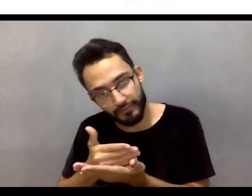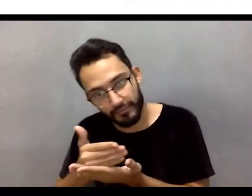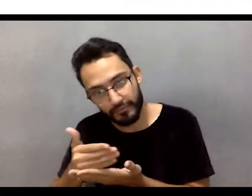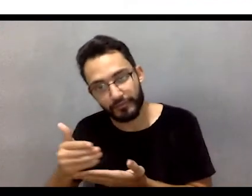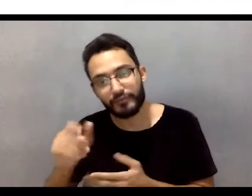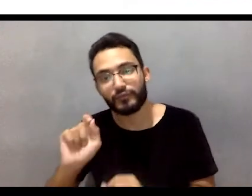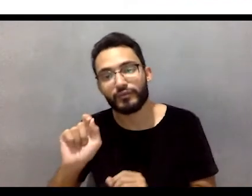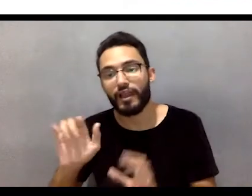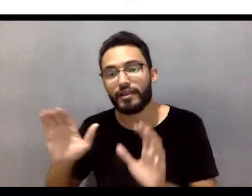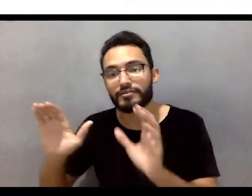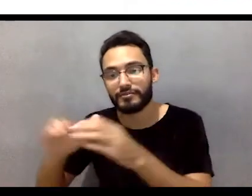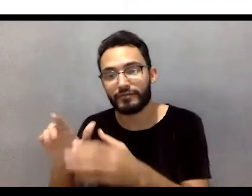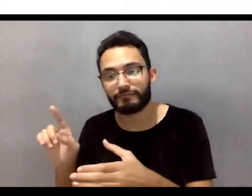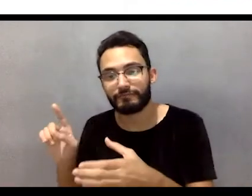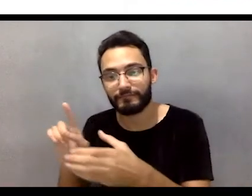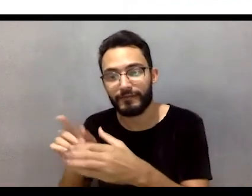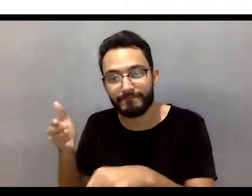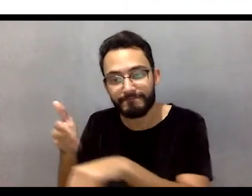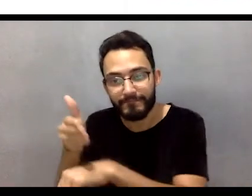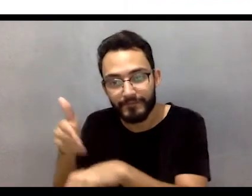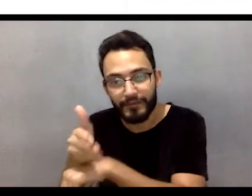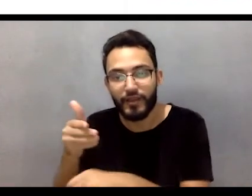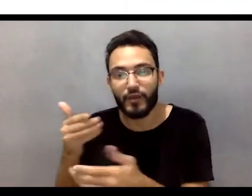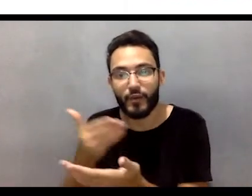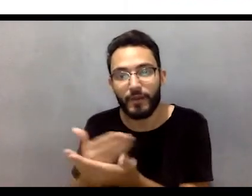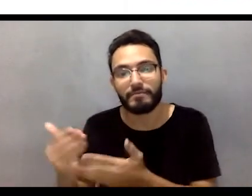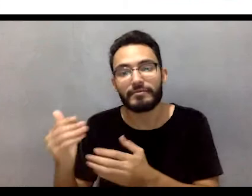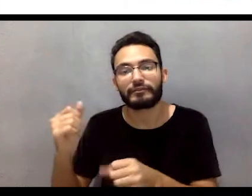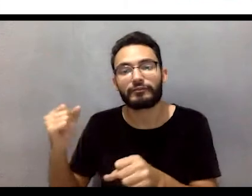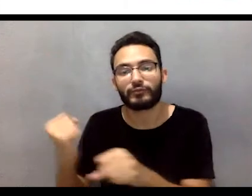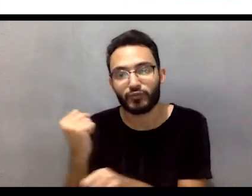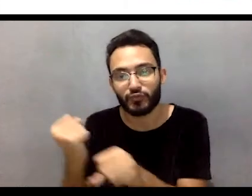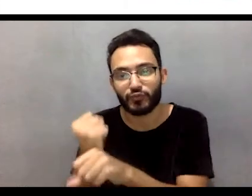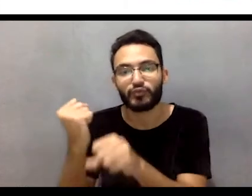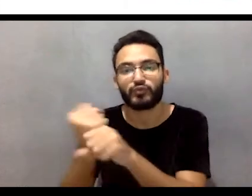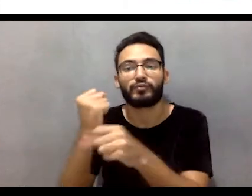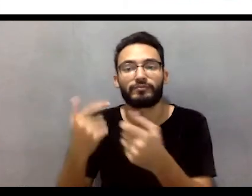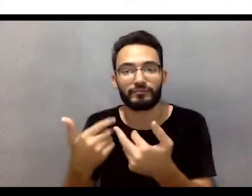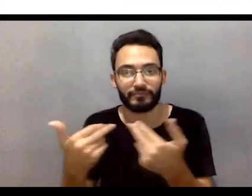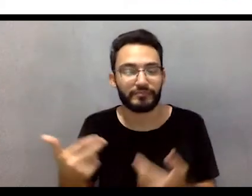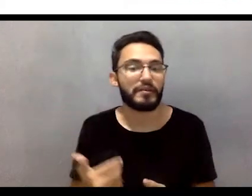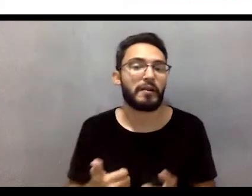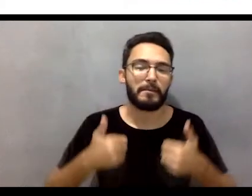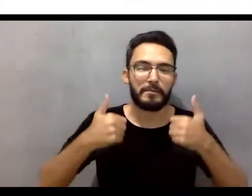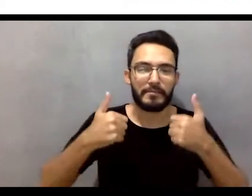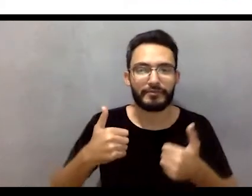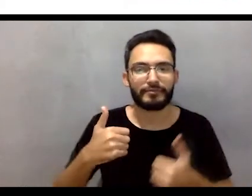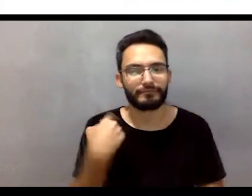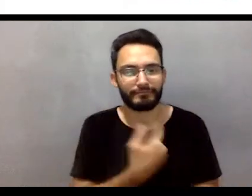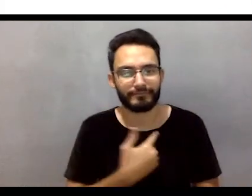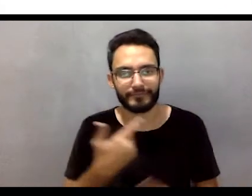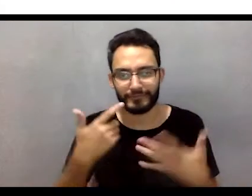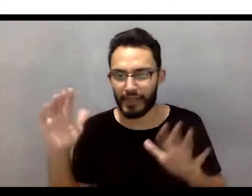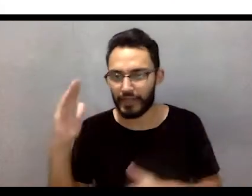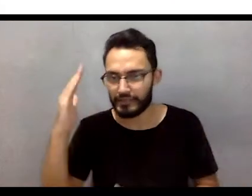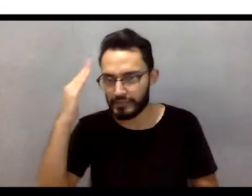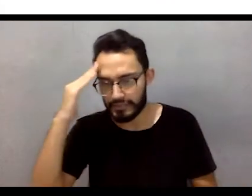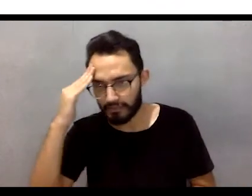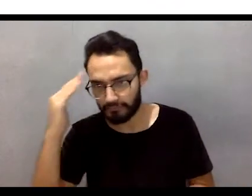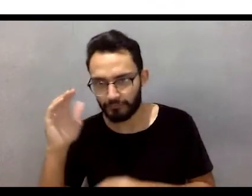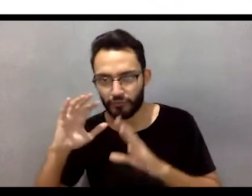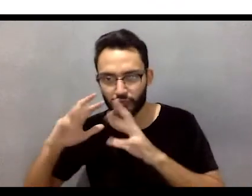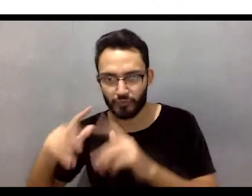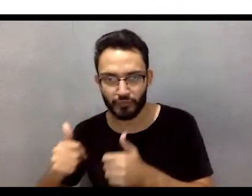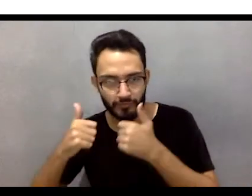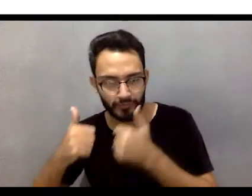as squads para realmente construir e entregar. Então, beleza. Então, a gente já sabe tudo isso.